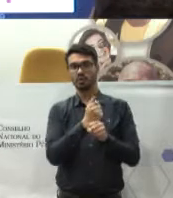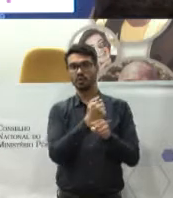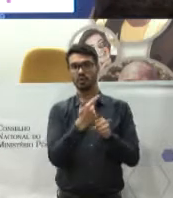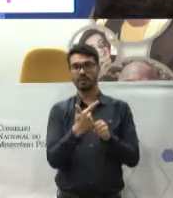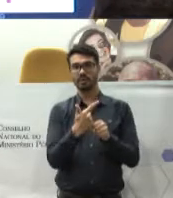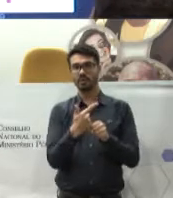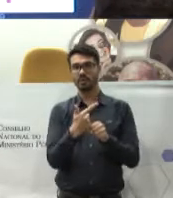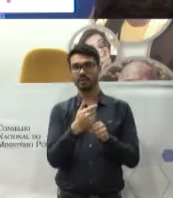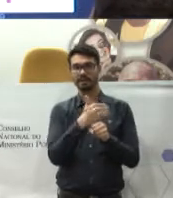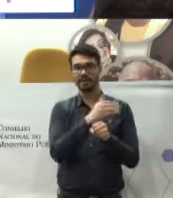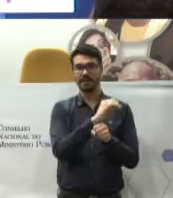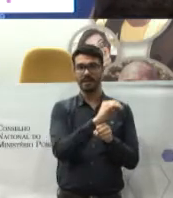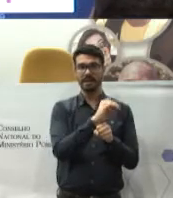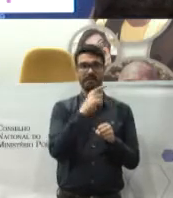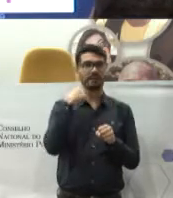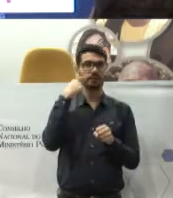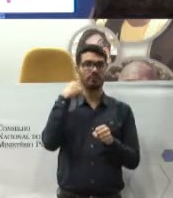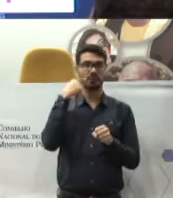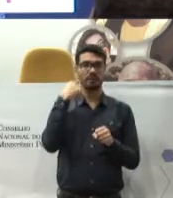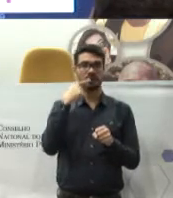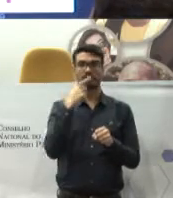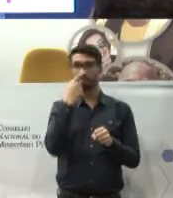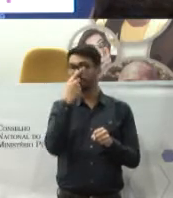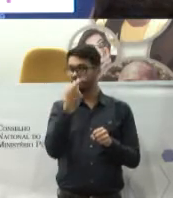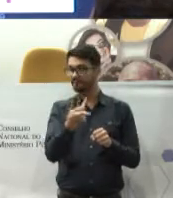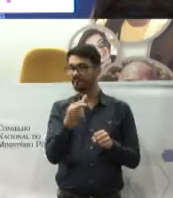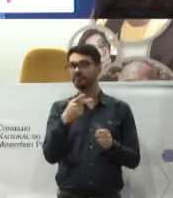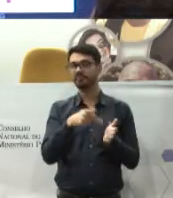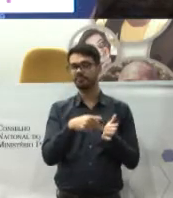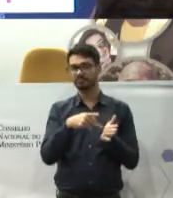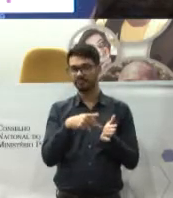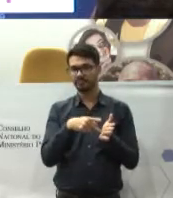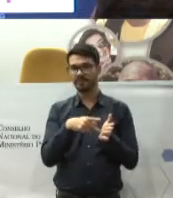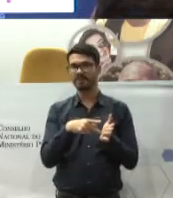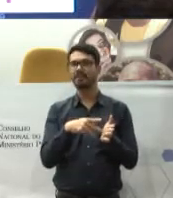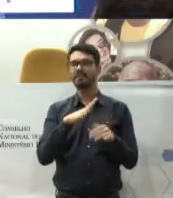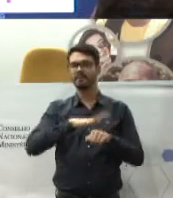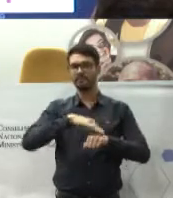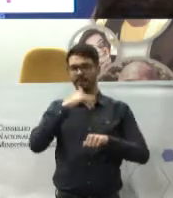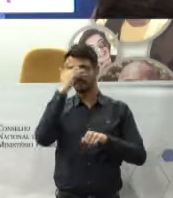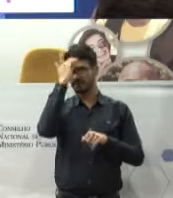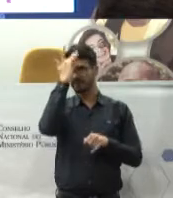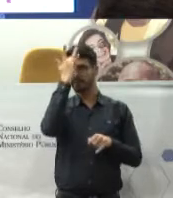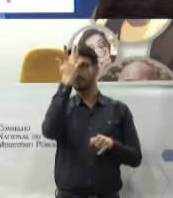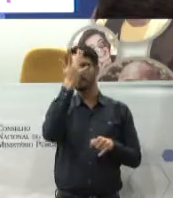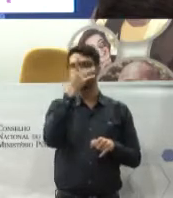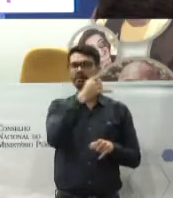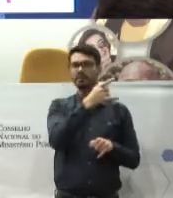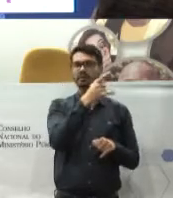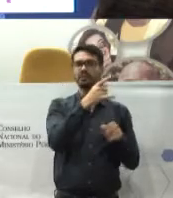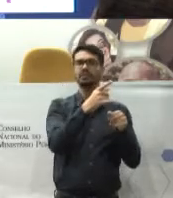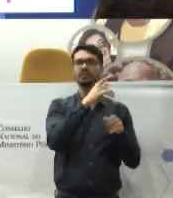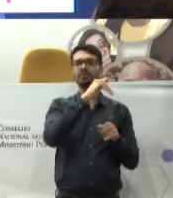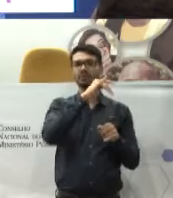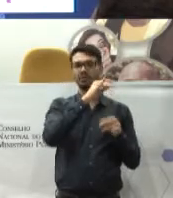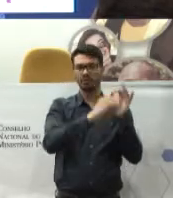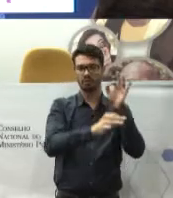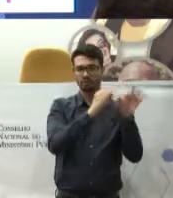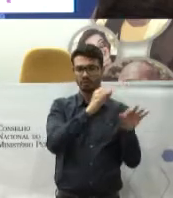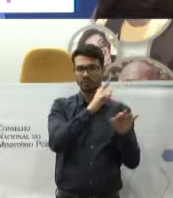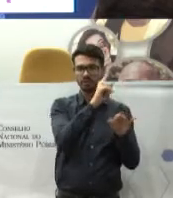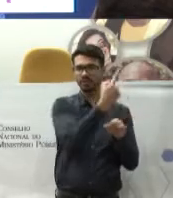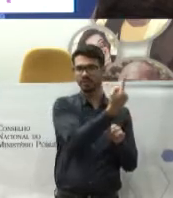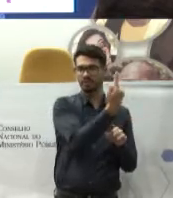10 de advocacia. Eu posso dizer para vocês, é muito mais fácil eu convencer o juiz a dar uma liminar numa